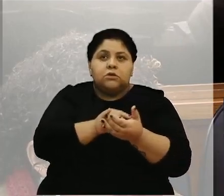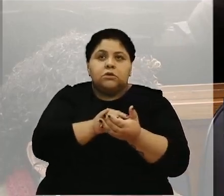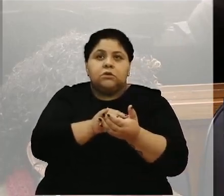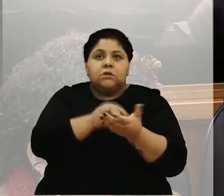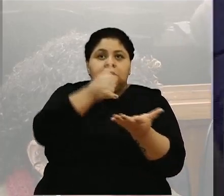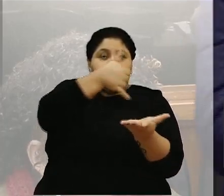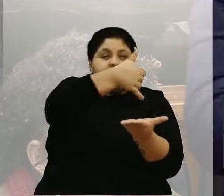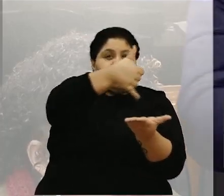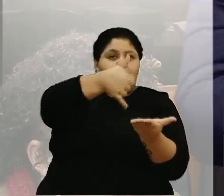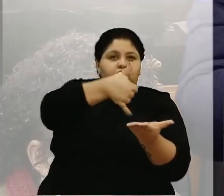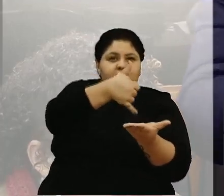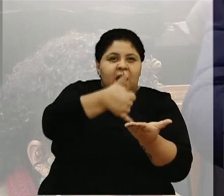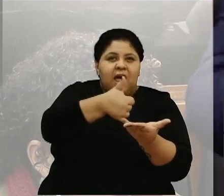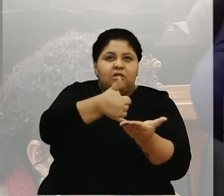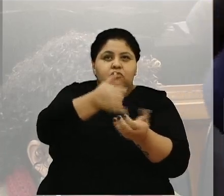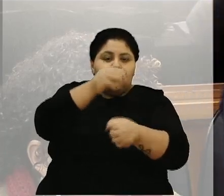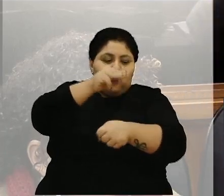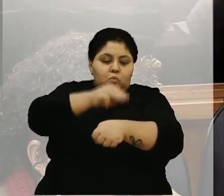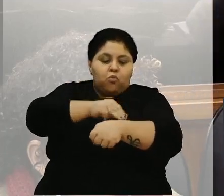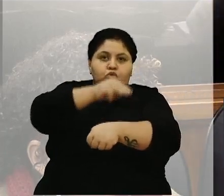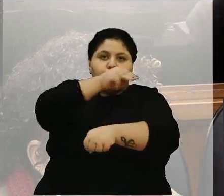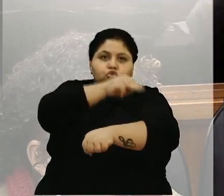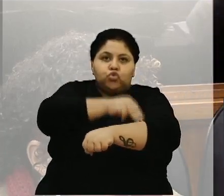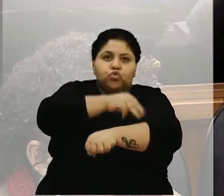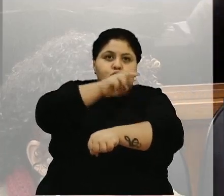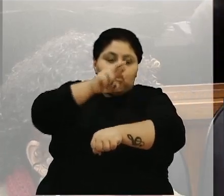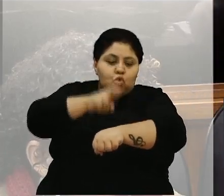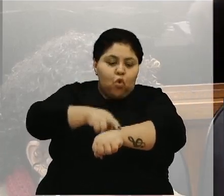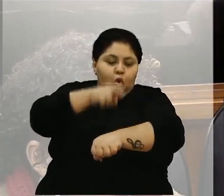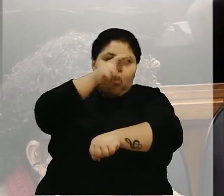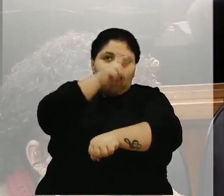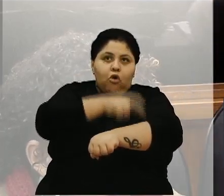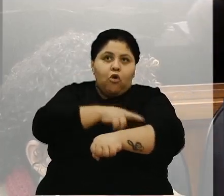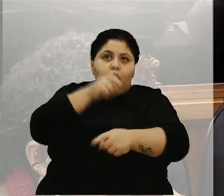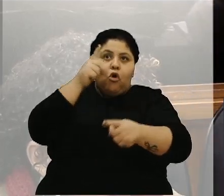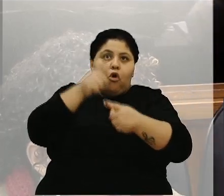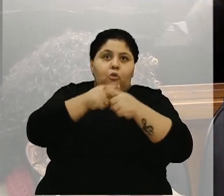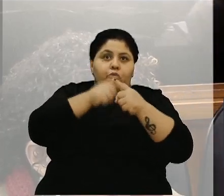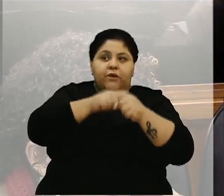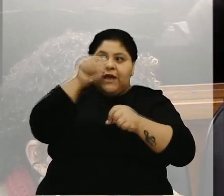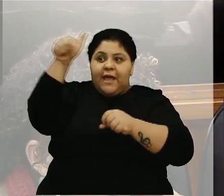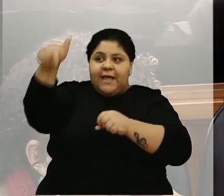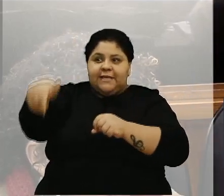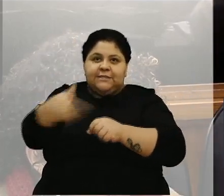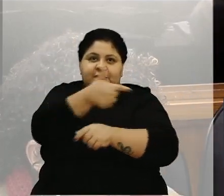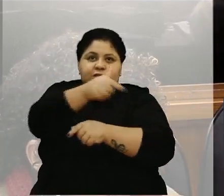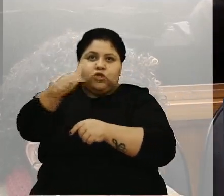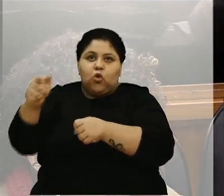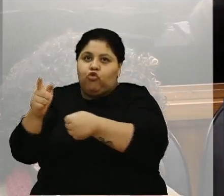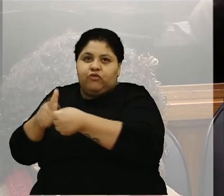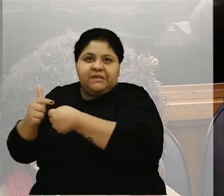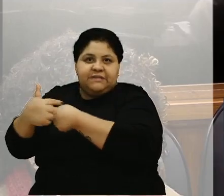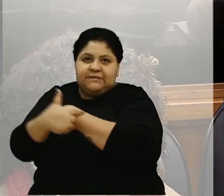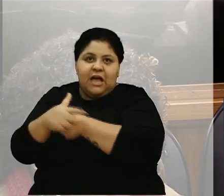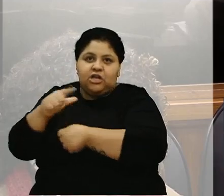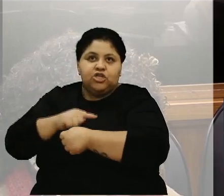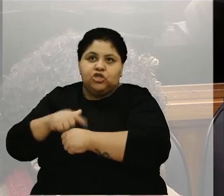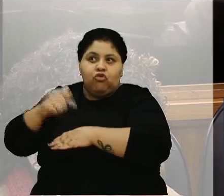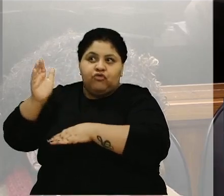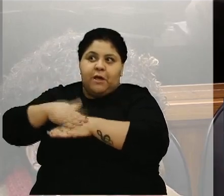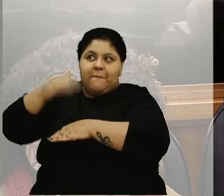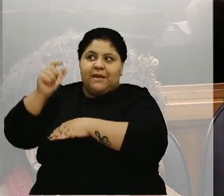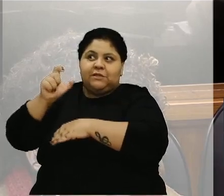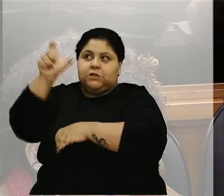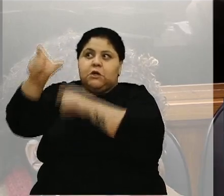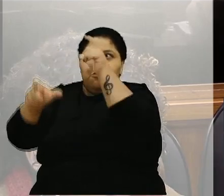Roca Salles, porque esses espaços ficarão inabitáveis. Estão, Ou seja, vai chover de novo no